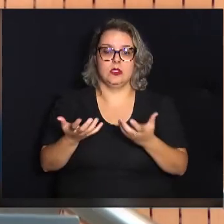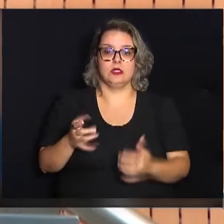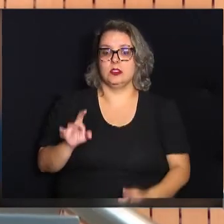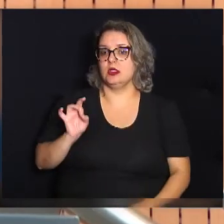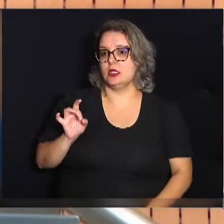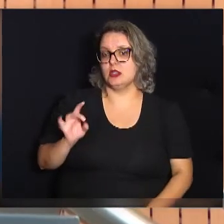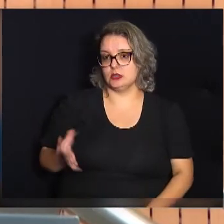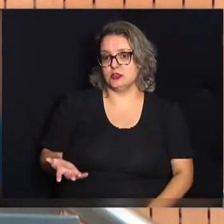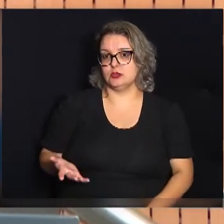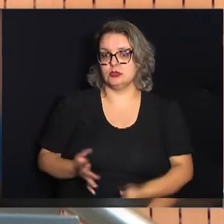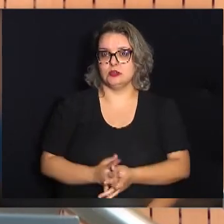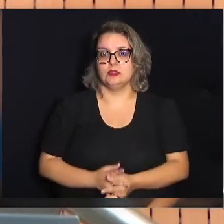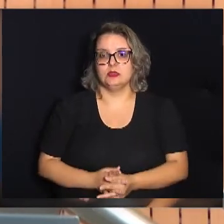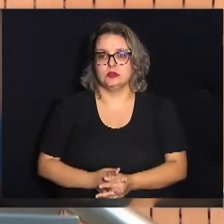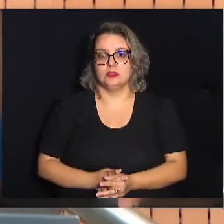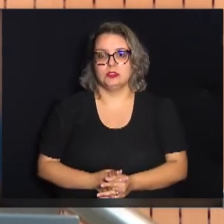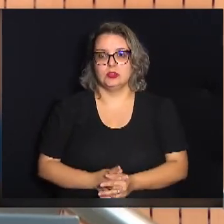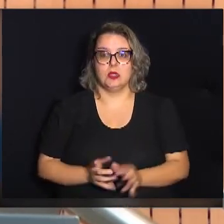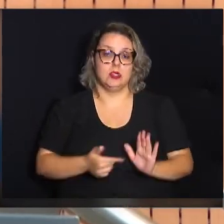vai tratar, mas eu queria só